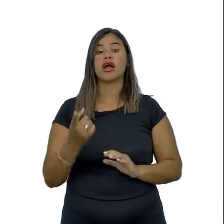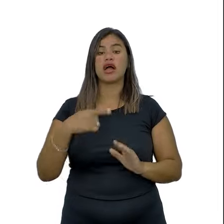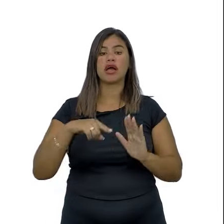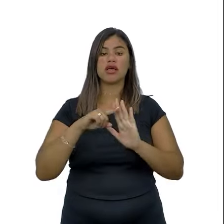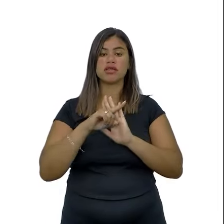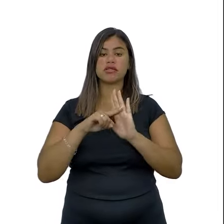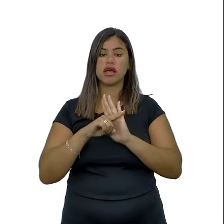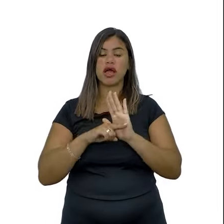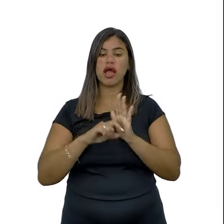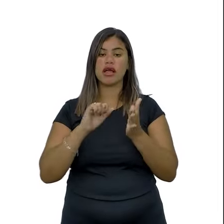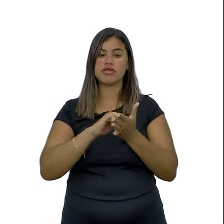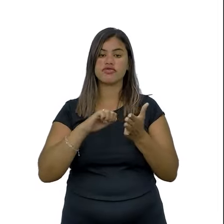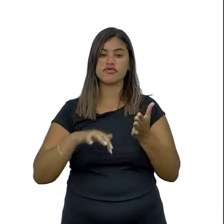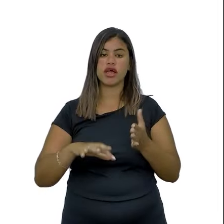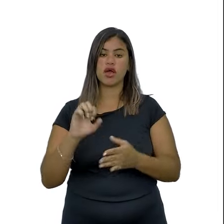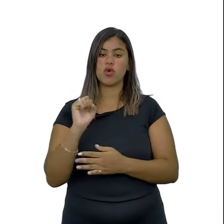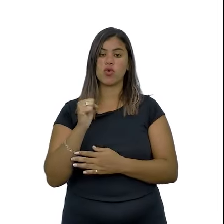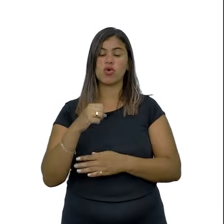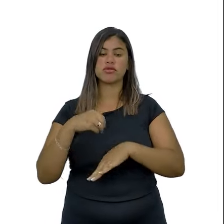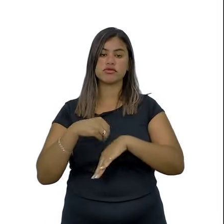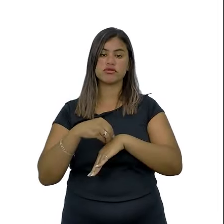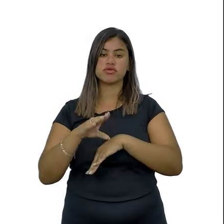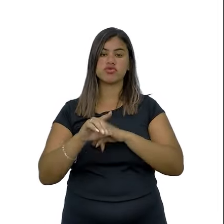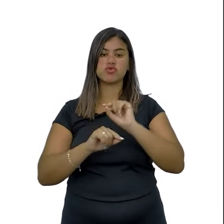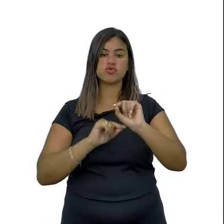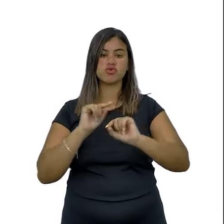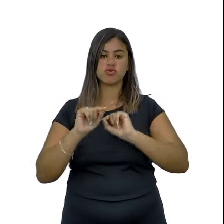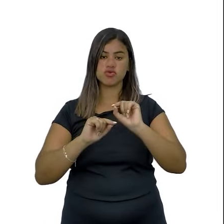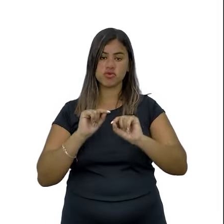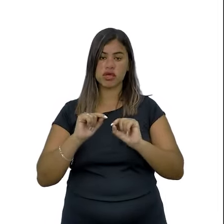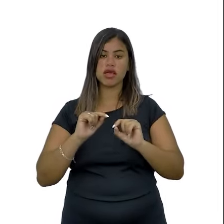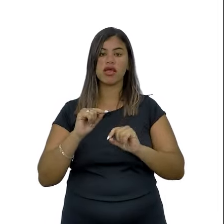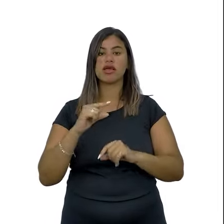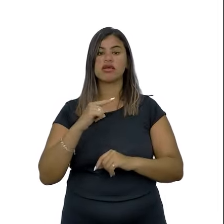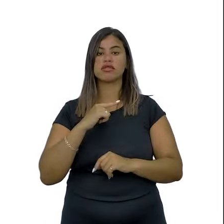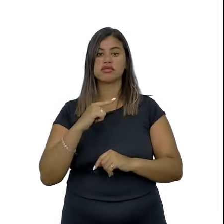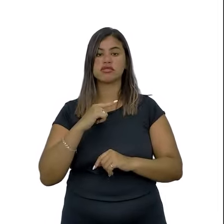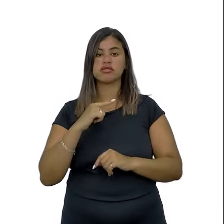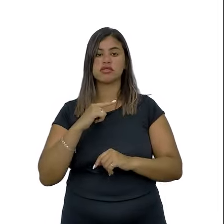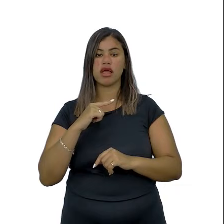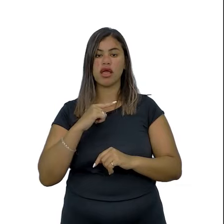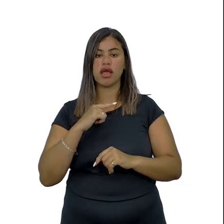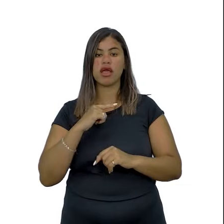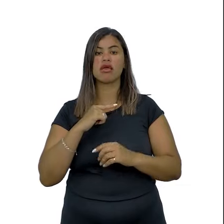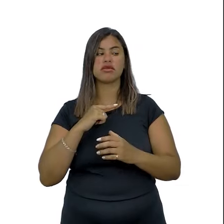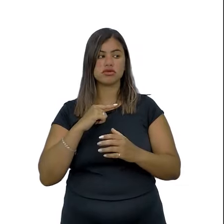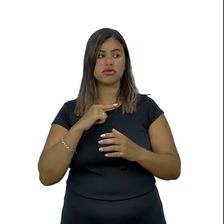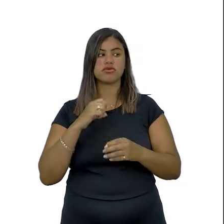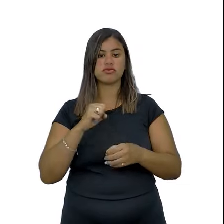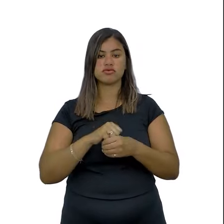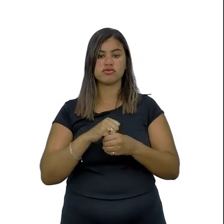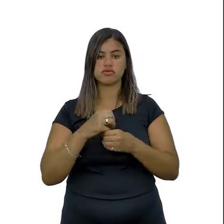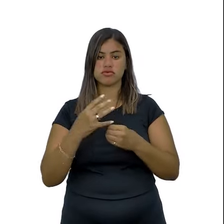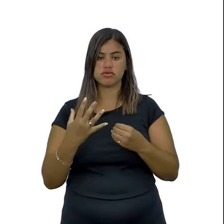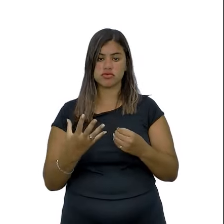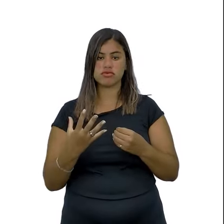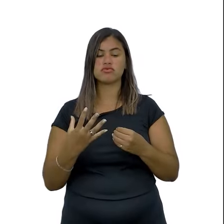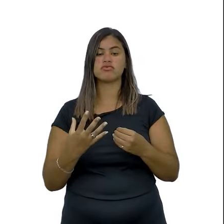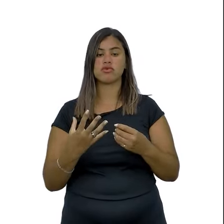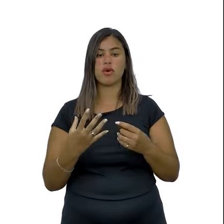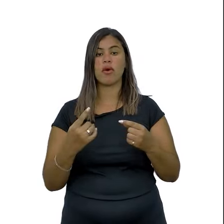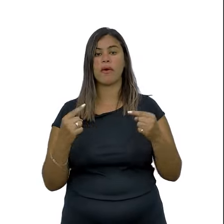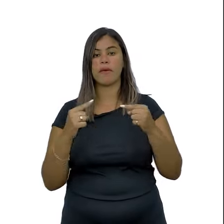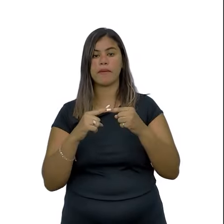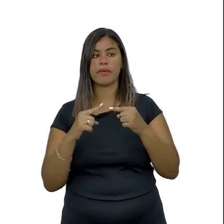atividade 8, a sugestão é que a gente parta do material manipulável para ajudá-los a relacionar